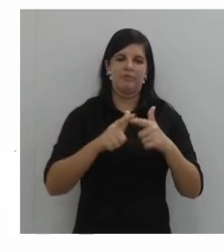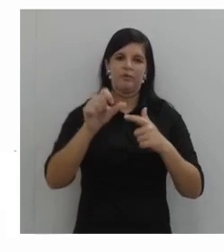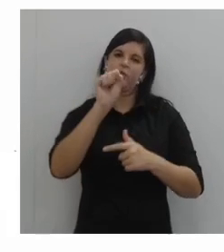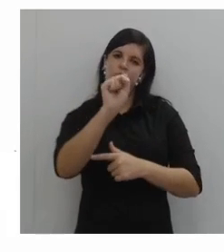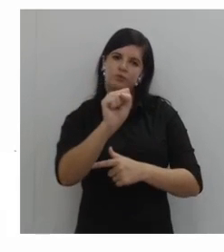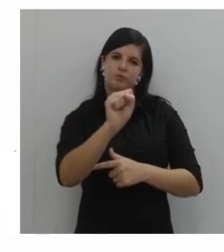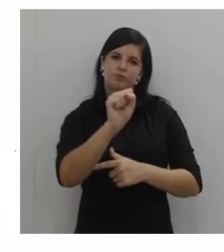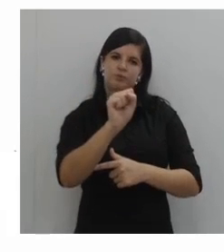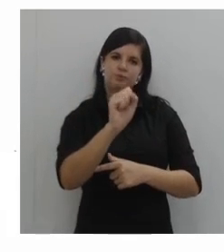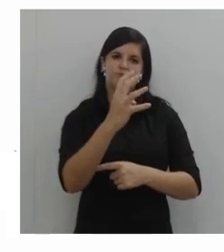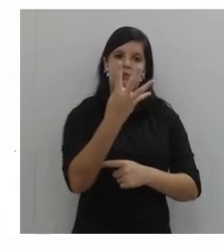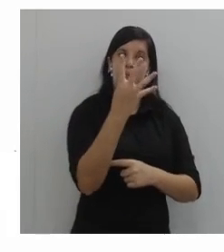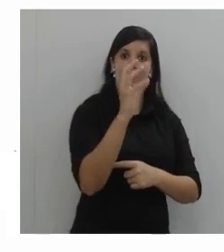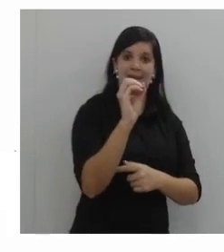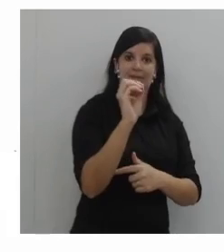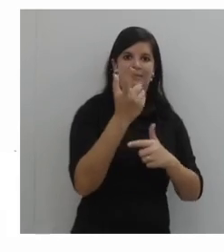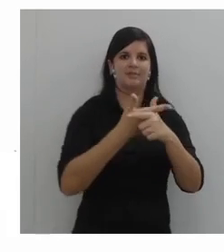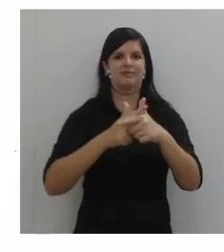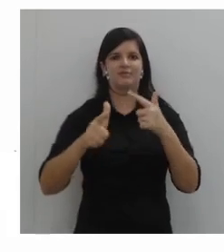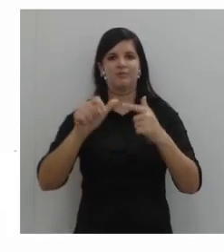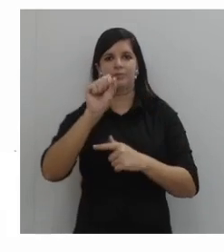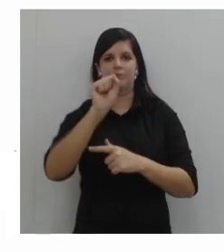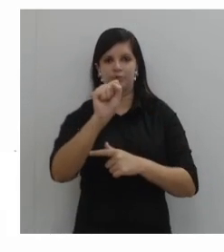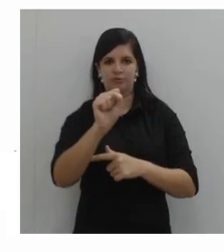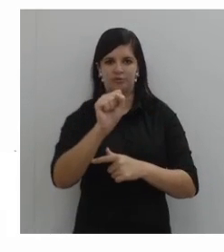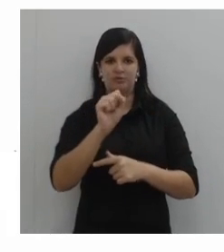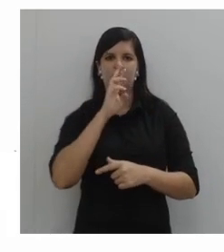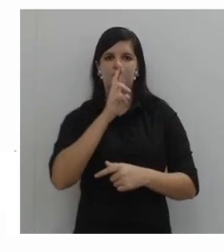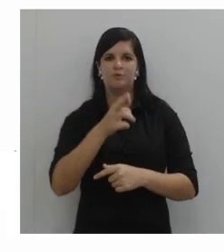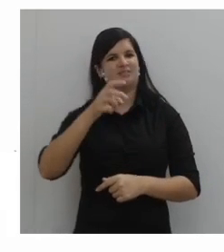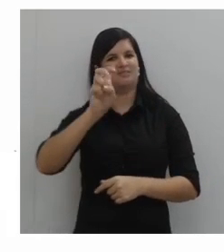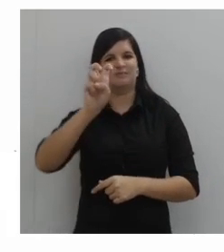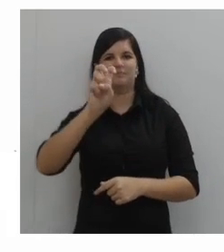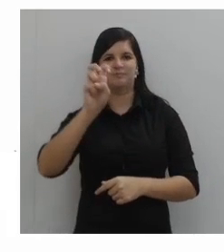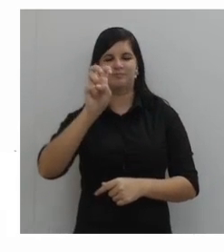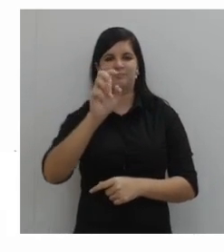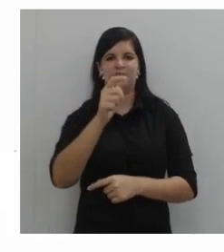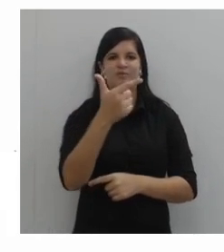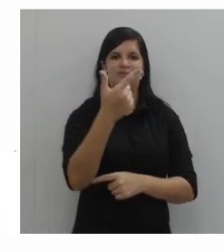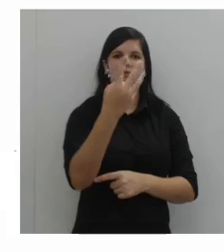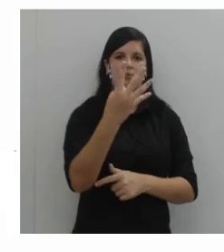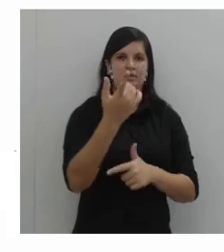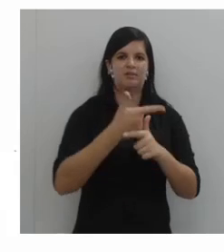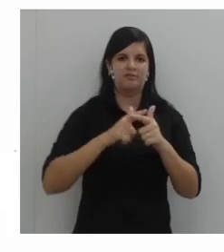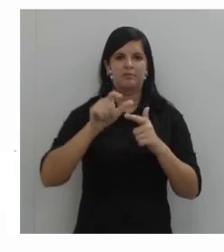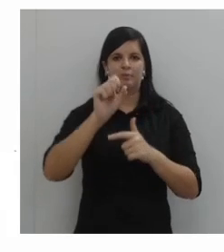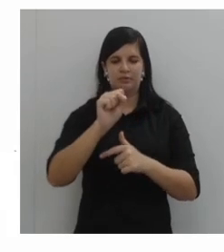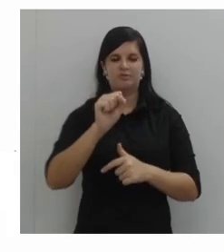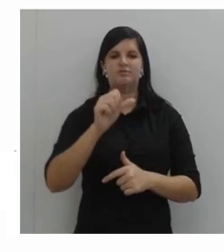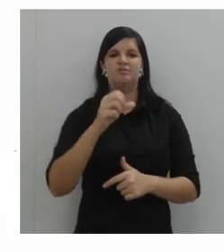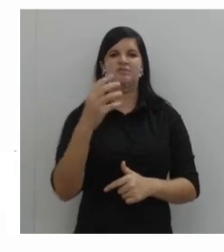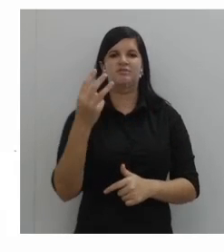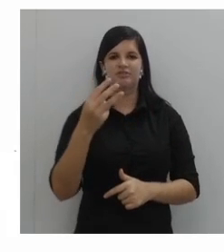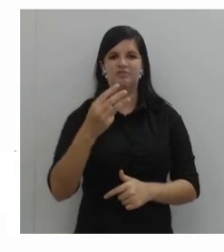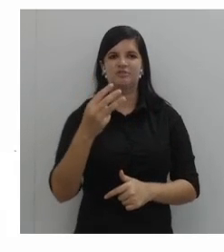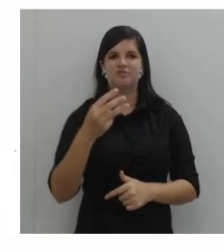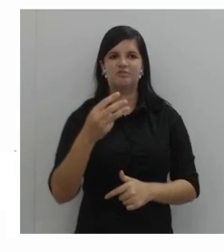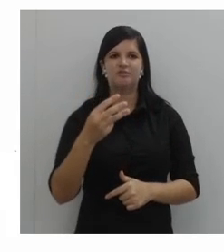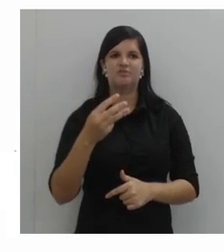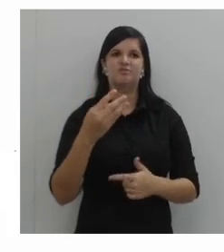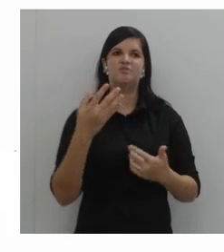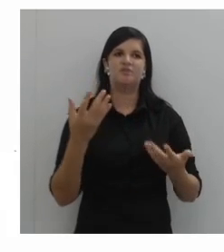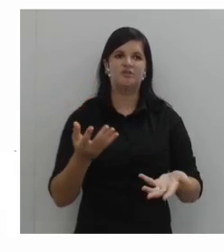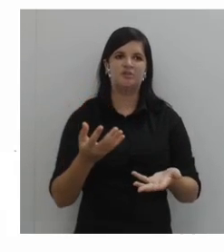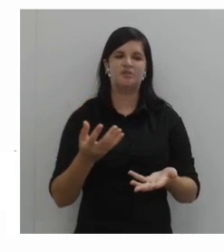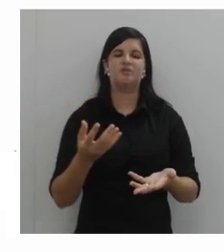eu dividir 40 por 8, dá 5. Se eu dividir 24 por 8, dá 3. Reescreva o que ficou. Esse é o